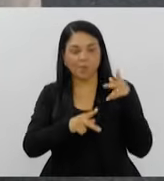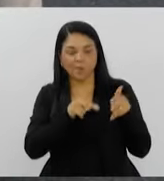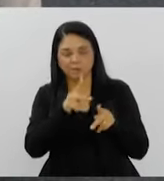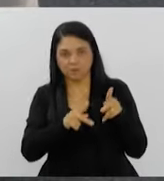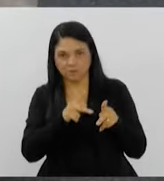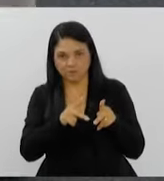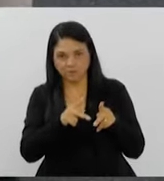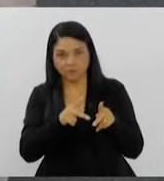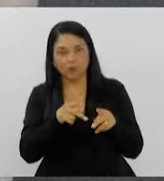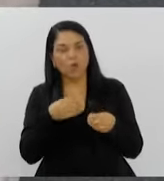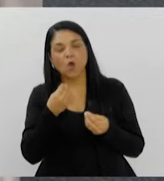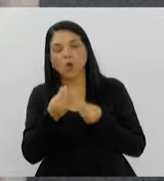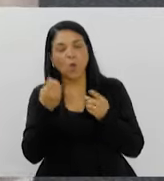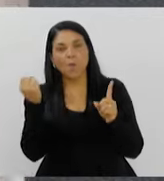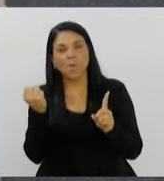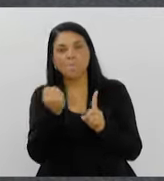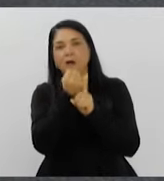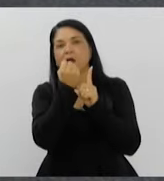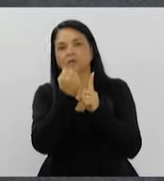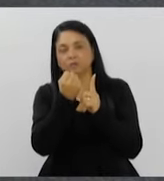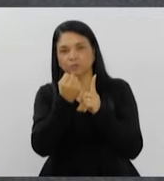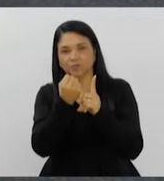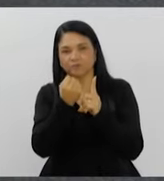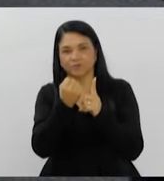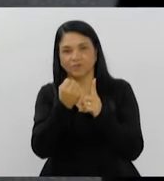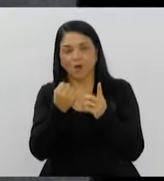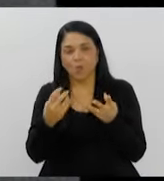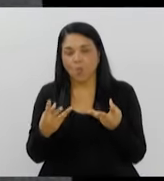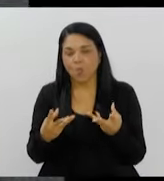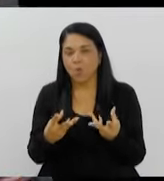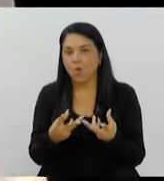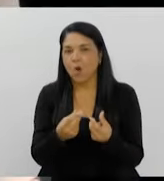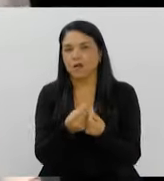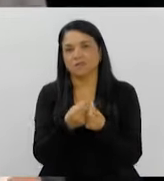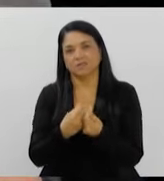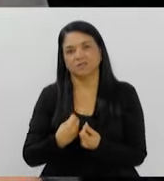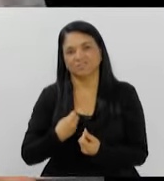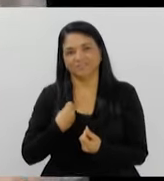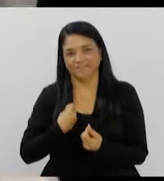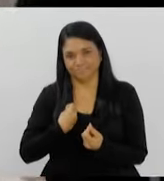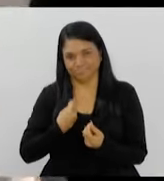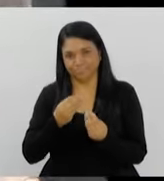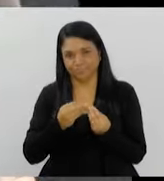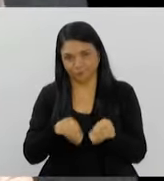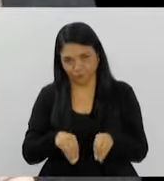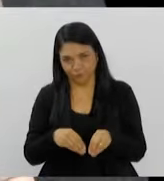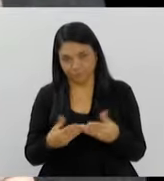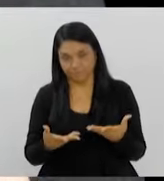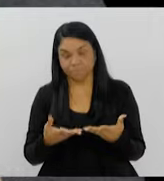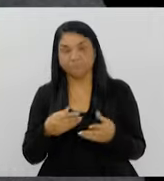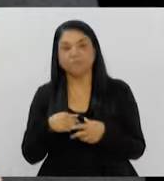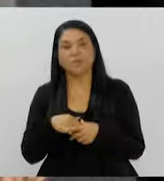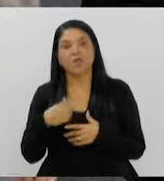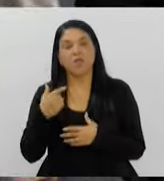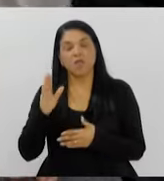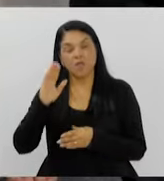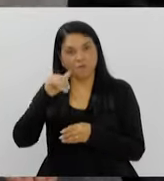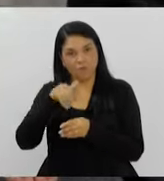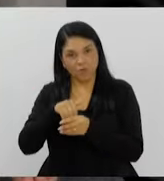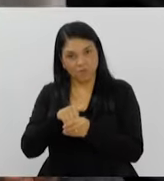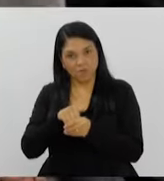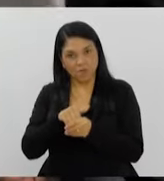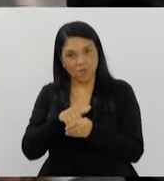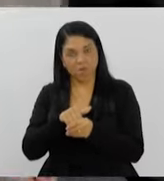a forma como isso impacta a nossa qualidade de vida eue meu bom